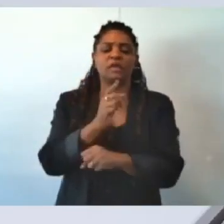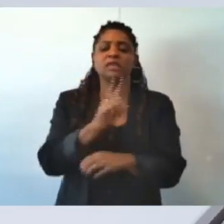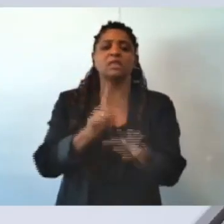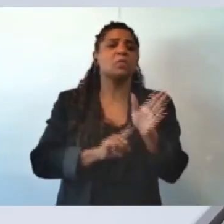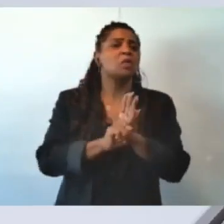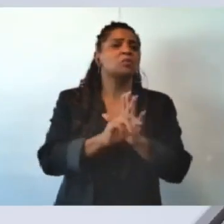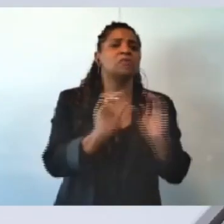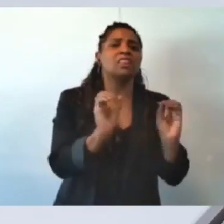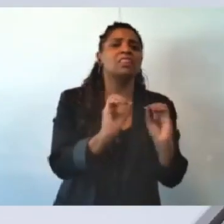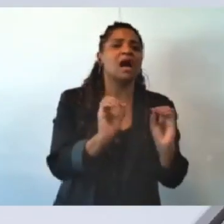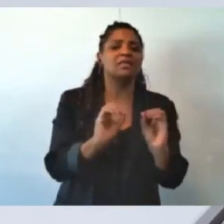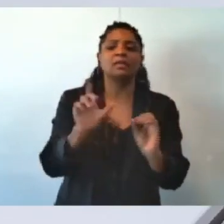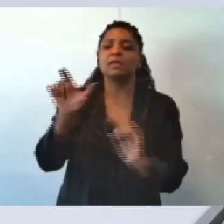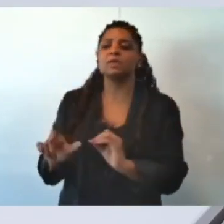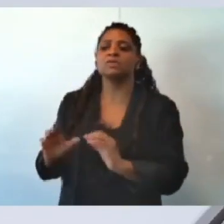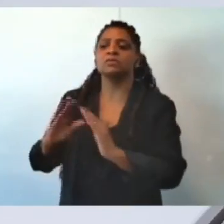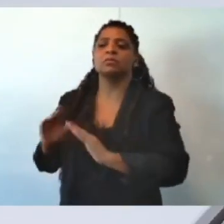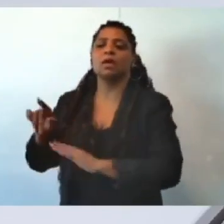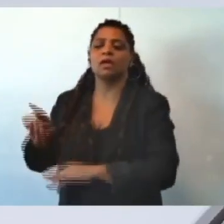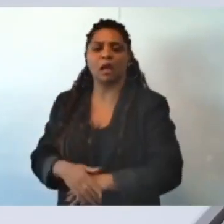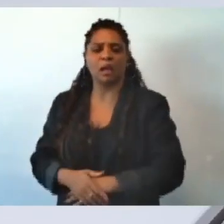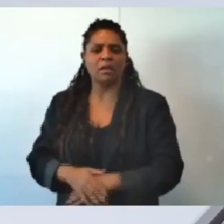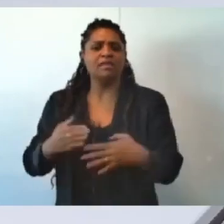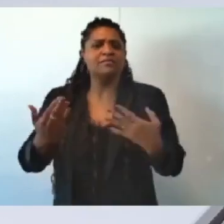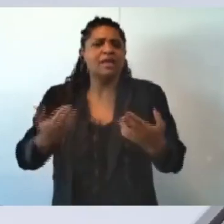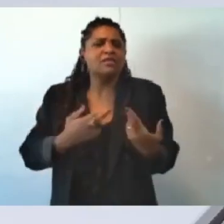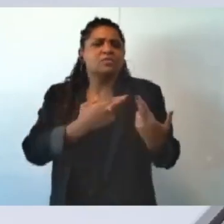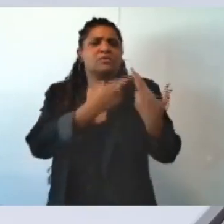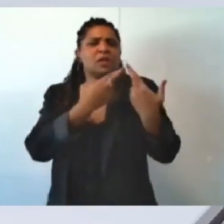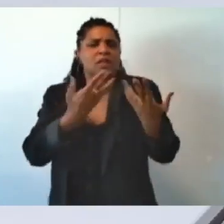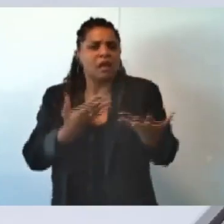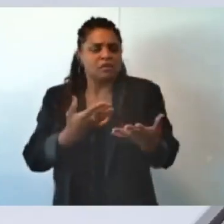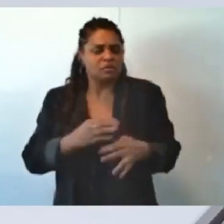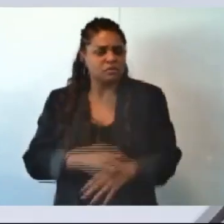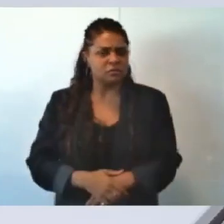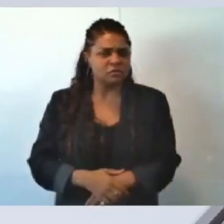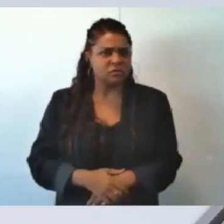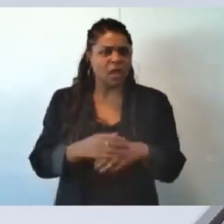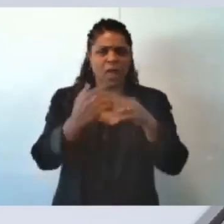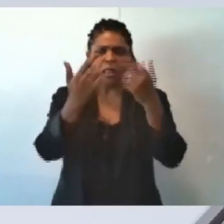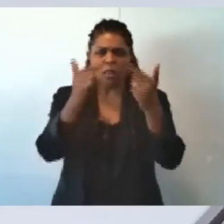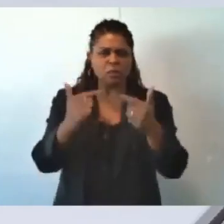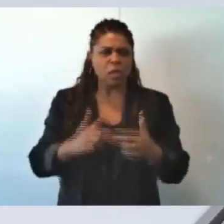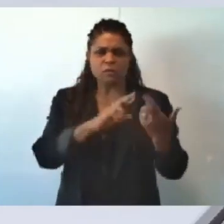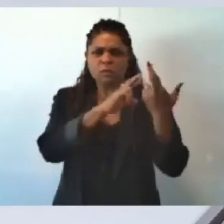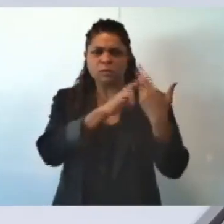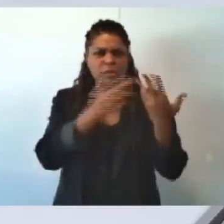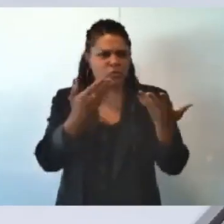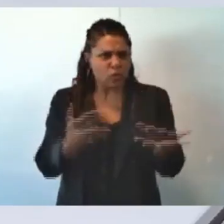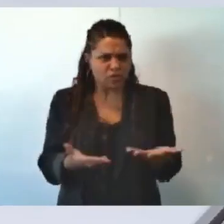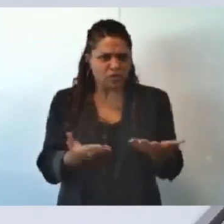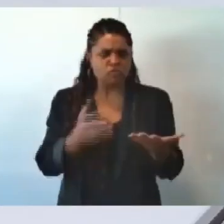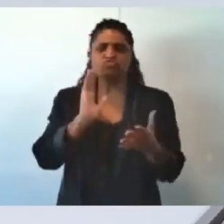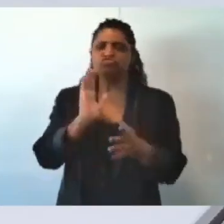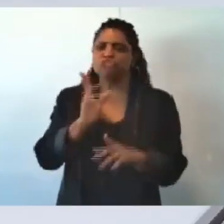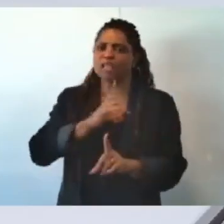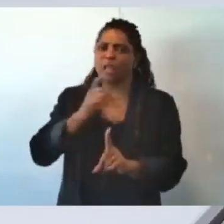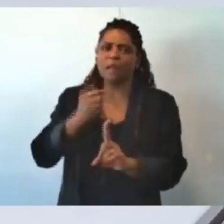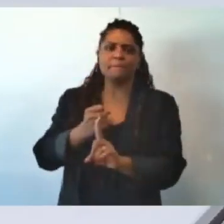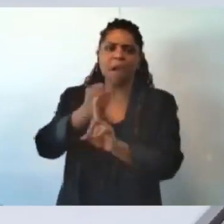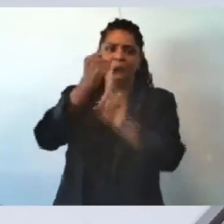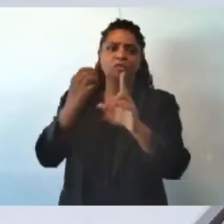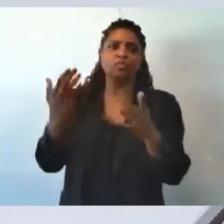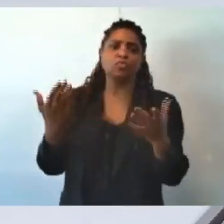responsabilidade? Não tem responsabilidade com isso? Quer dizer, vão ter impactos futuros. Já tem impactos hoje em dia, nós vamos ter